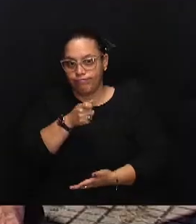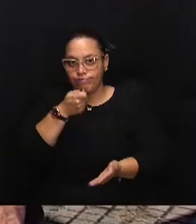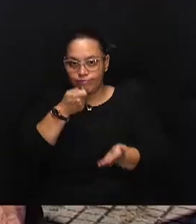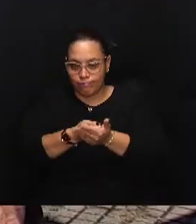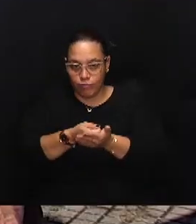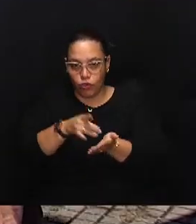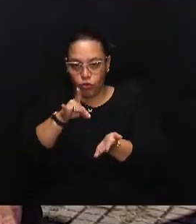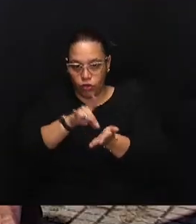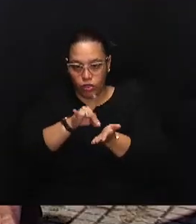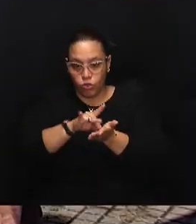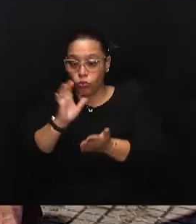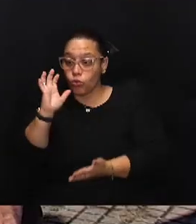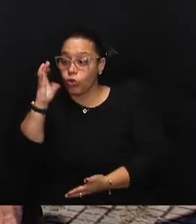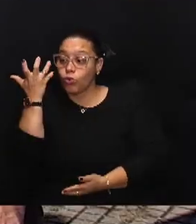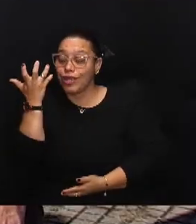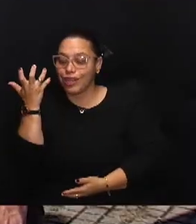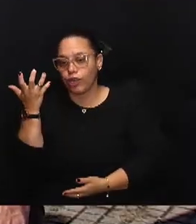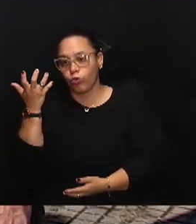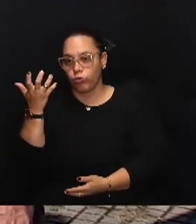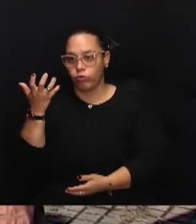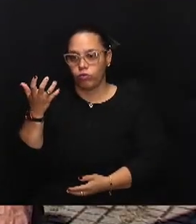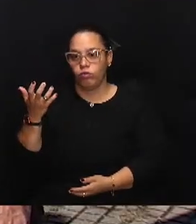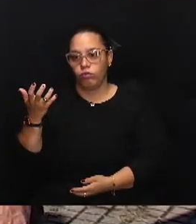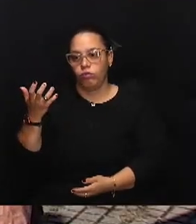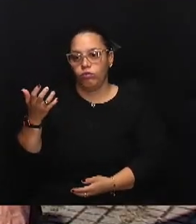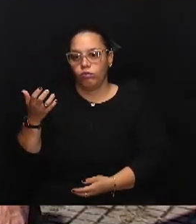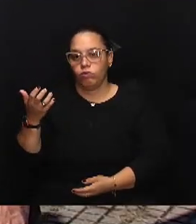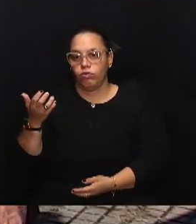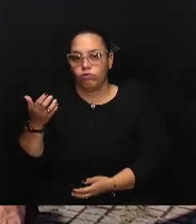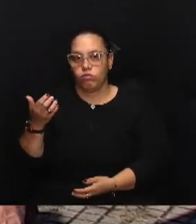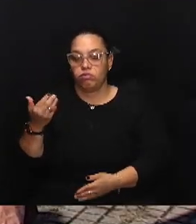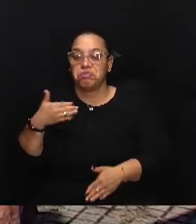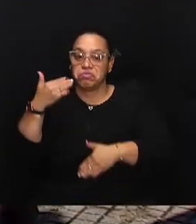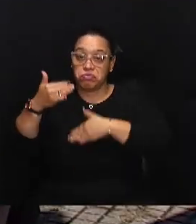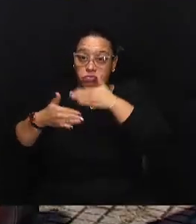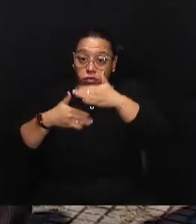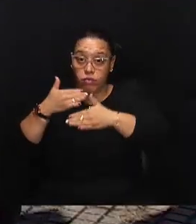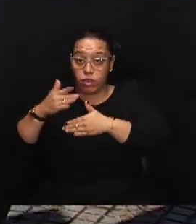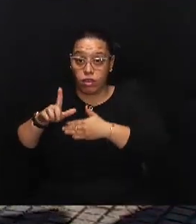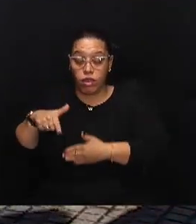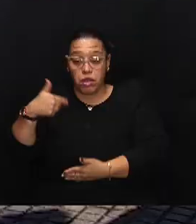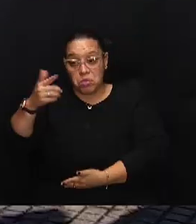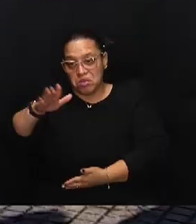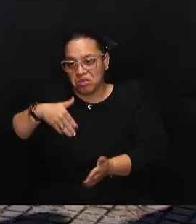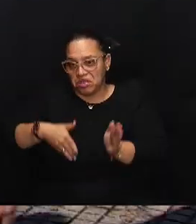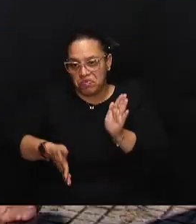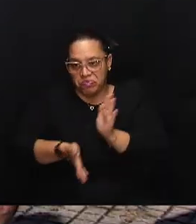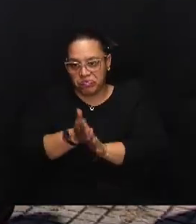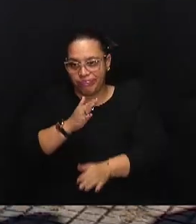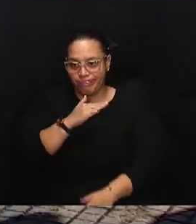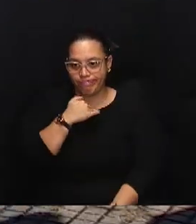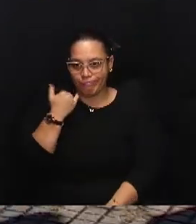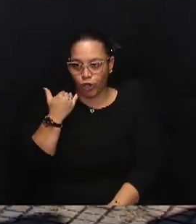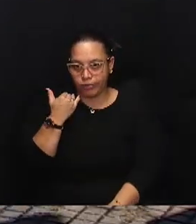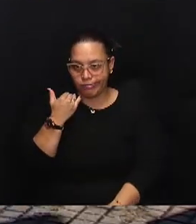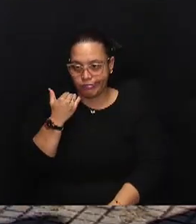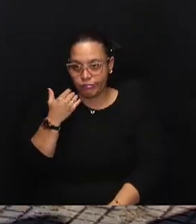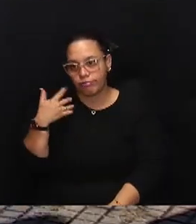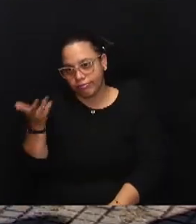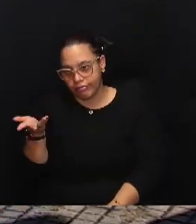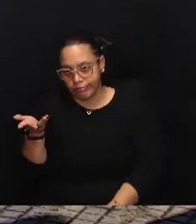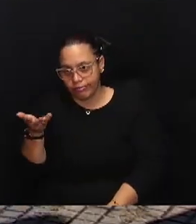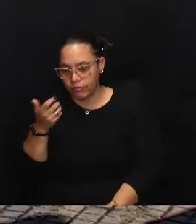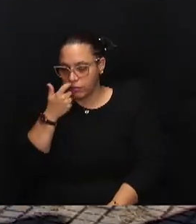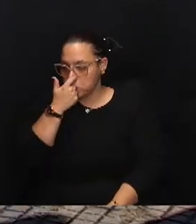consolidadas sobre os acontecimentos que se sucedem depois que a gente vai embora, né? Mas